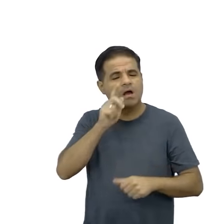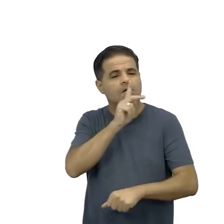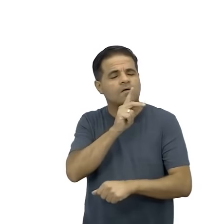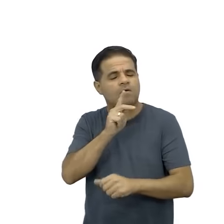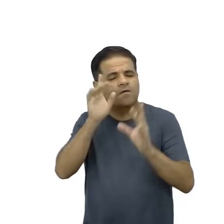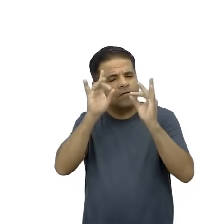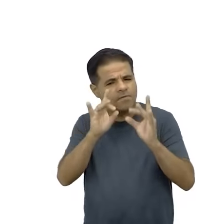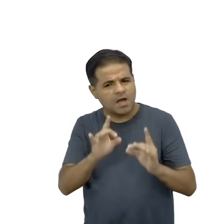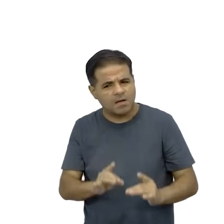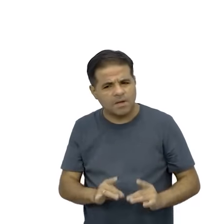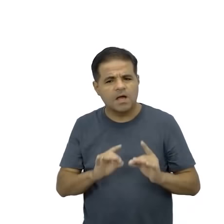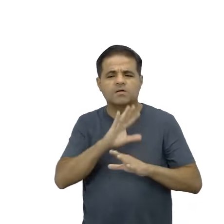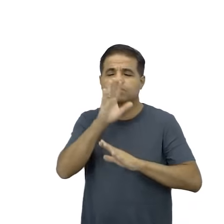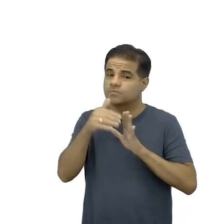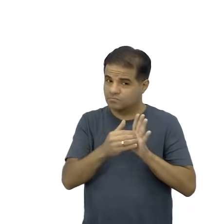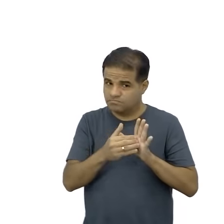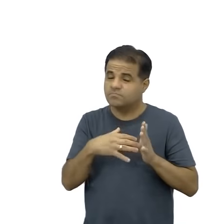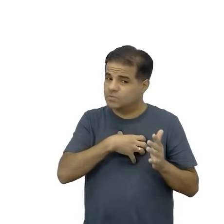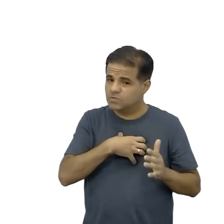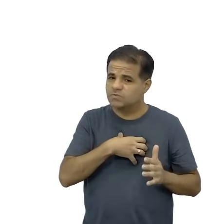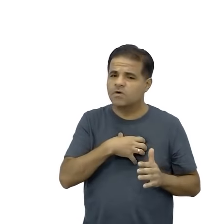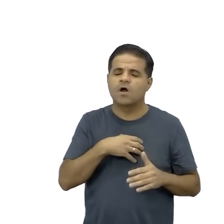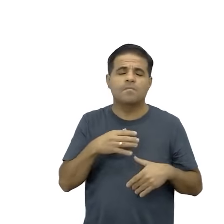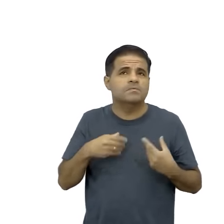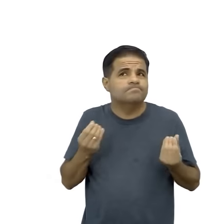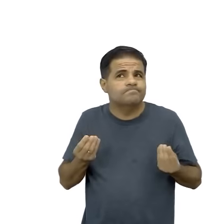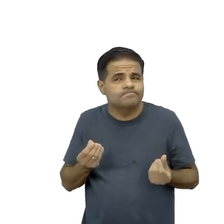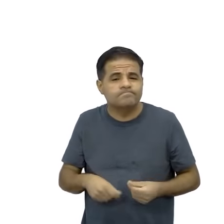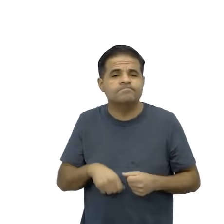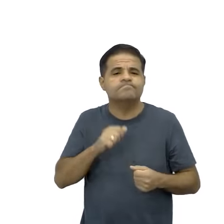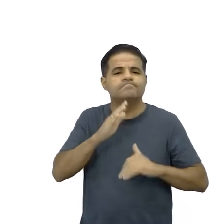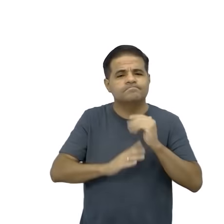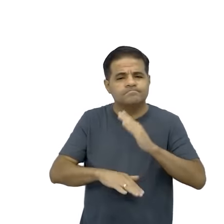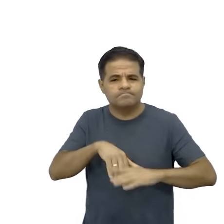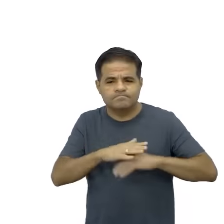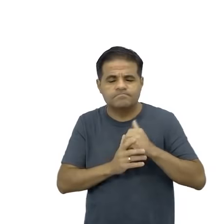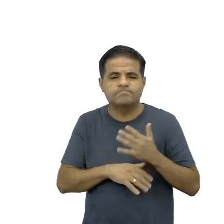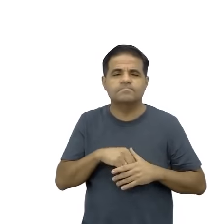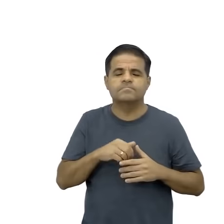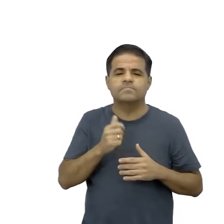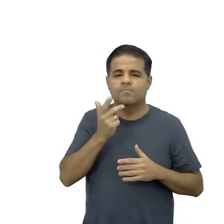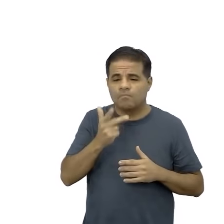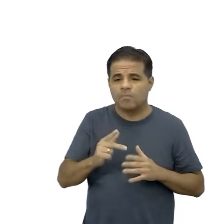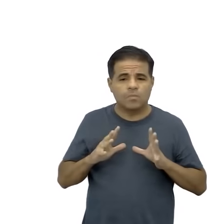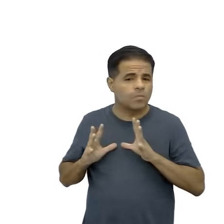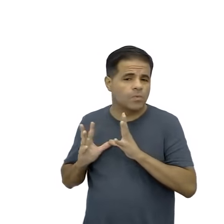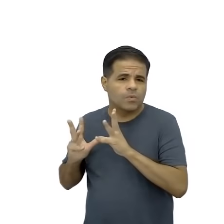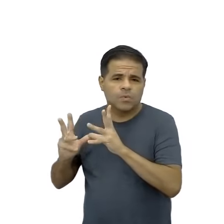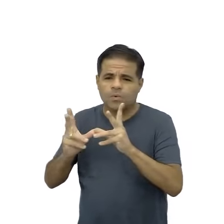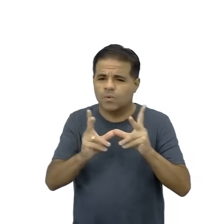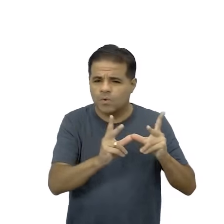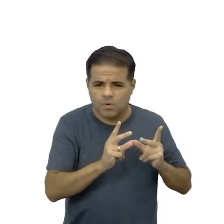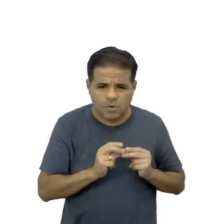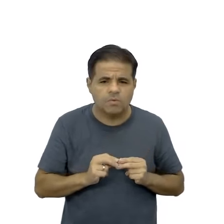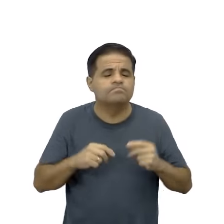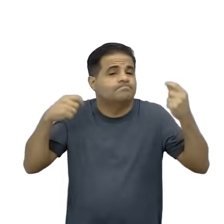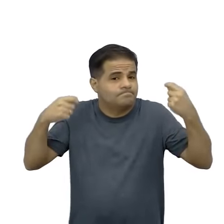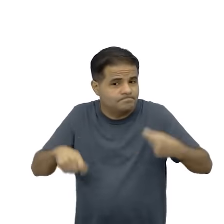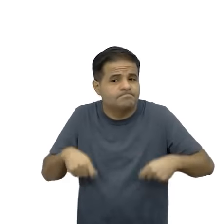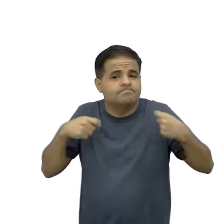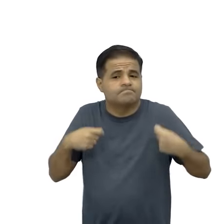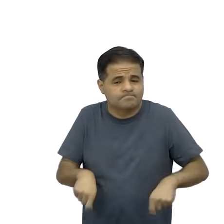feedbacks para os estudantes, né, de uma forma bastante proativa, no sentido de que todo erro ele é necessário